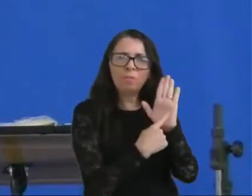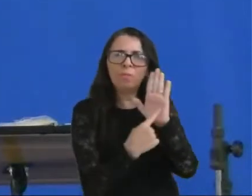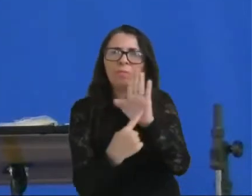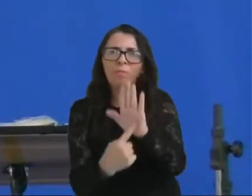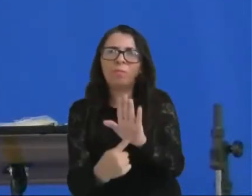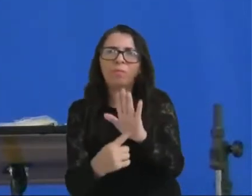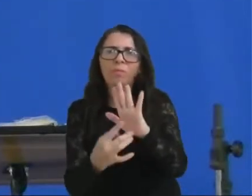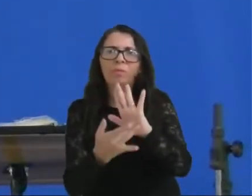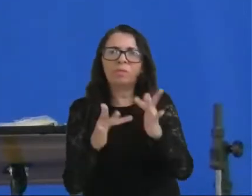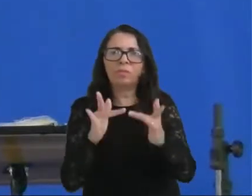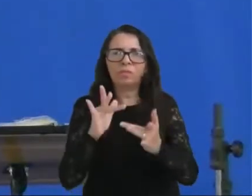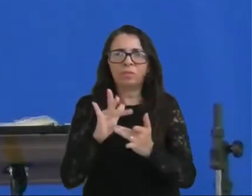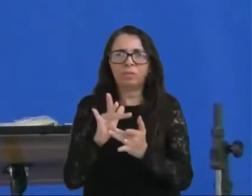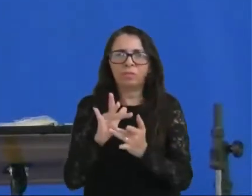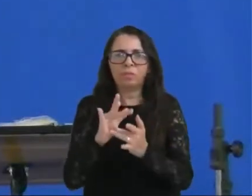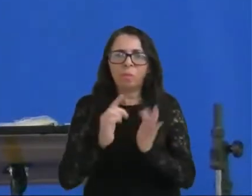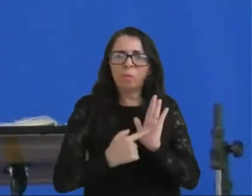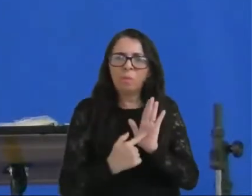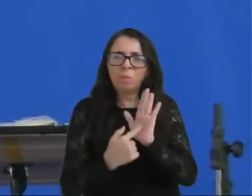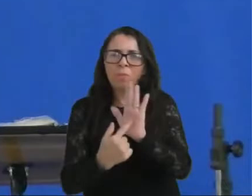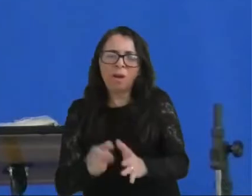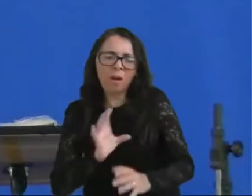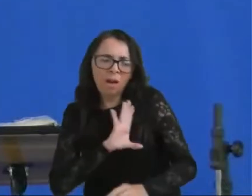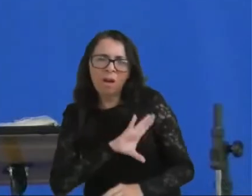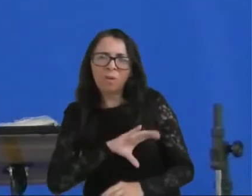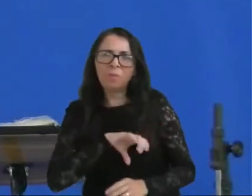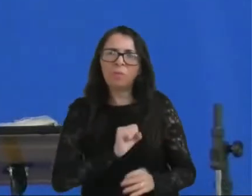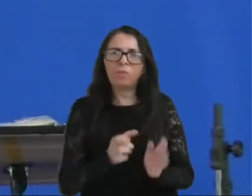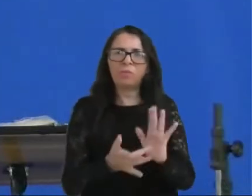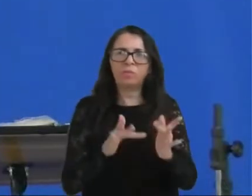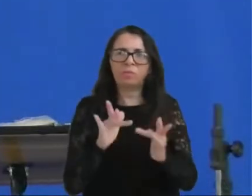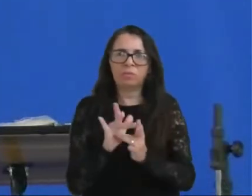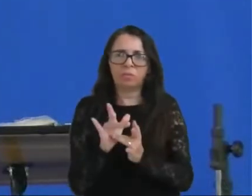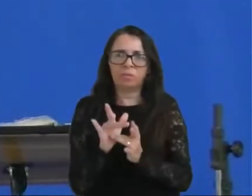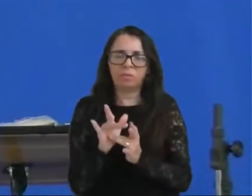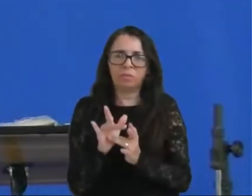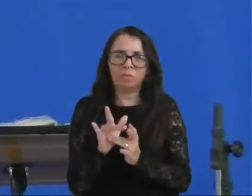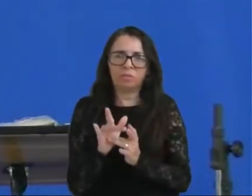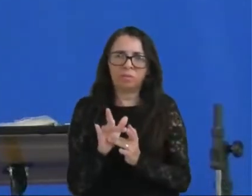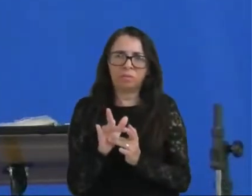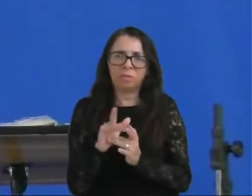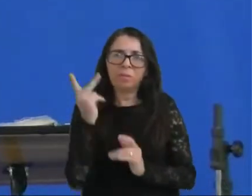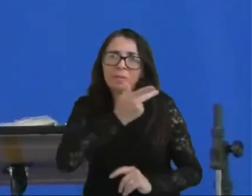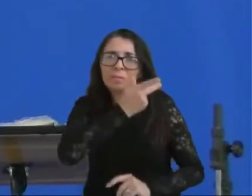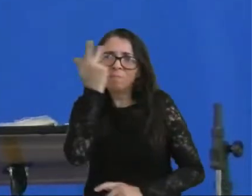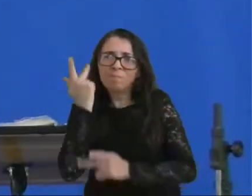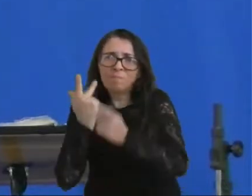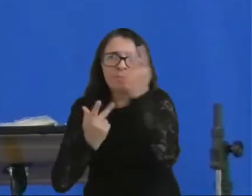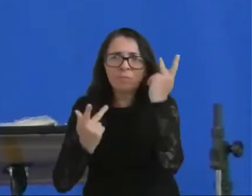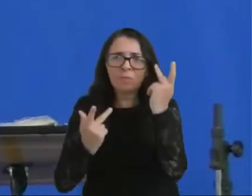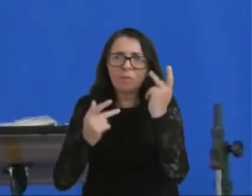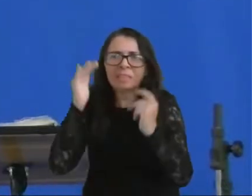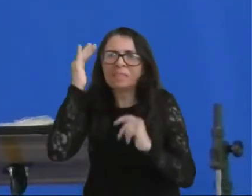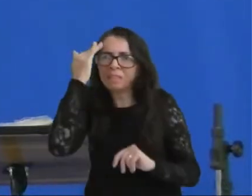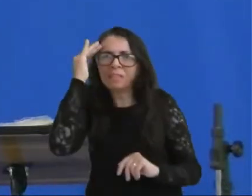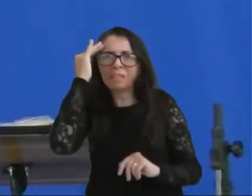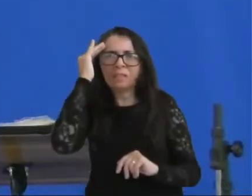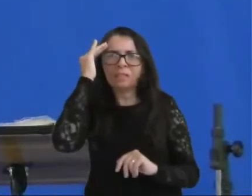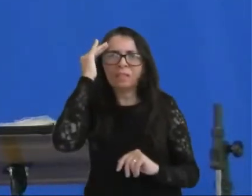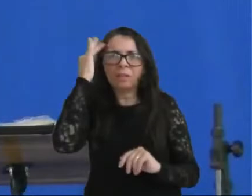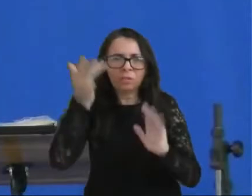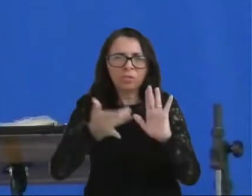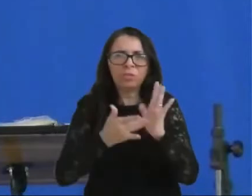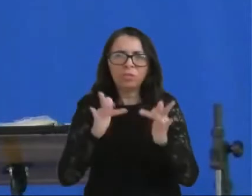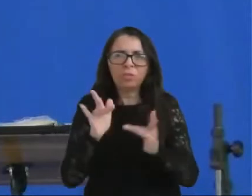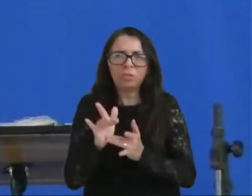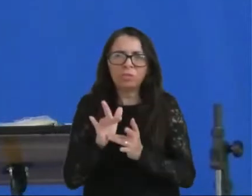Defendemos nossas teologias, nossas fé, nossas convicções. Estamos prontos a sofrer e até morrer